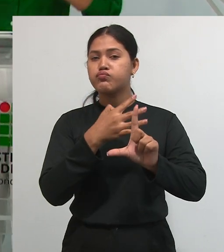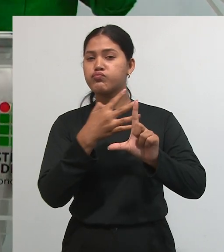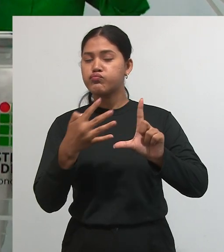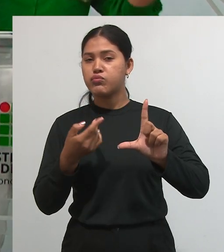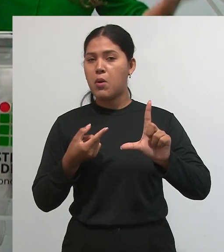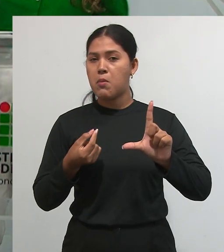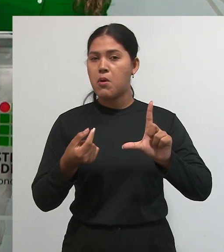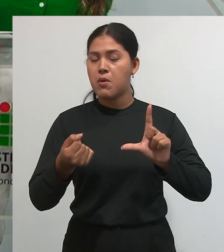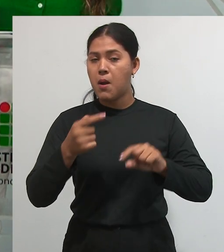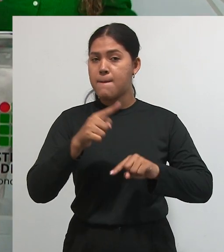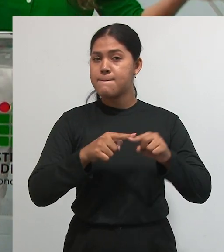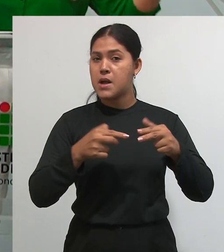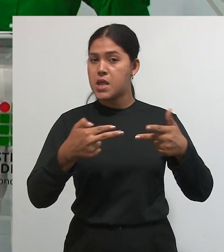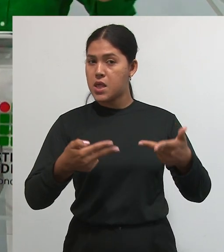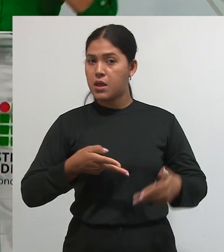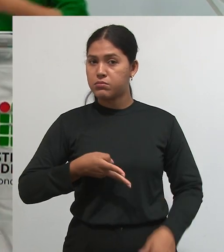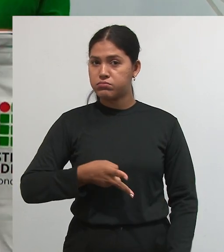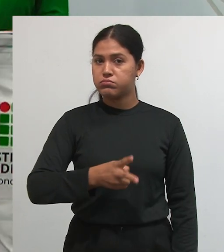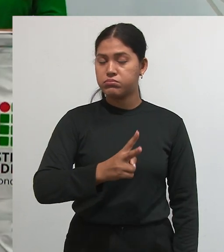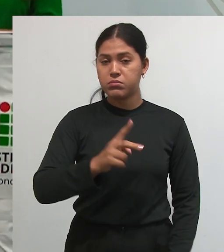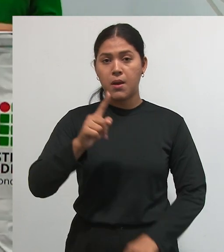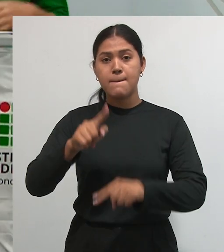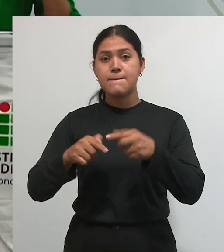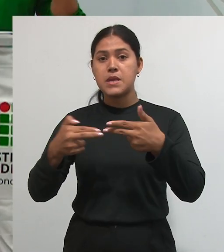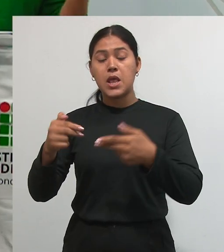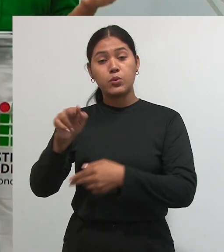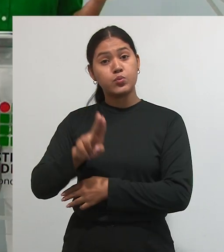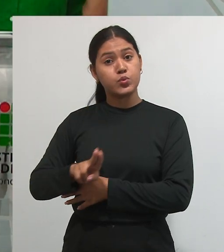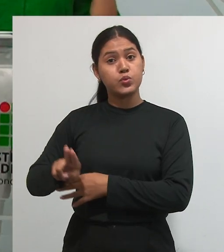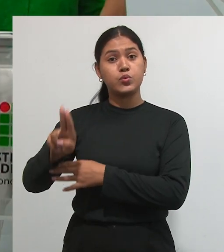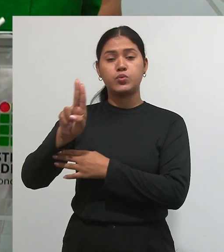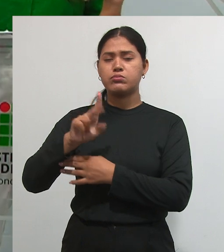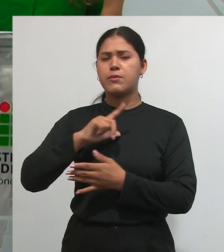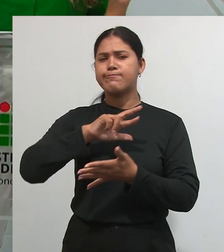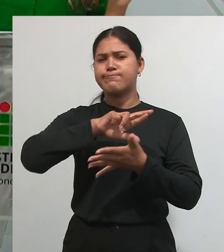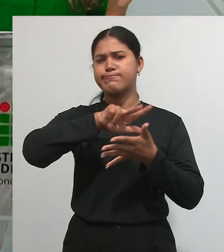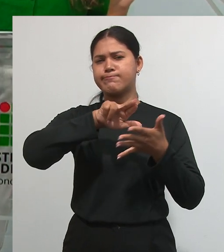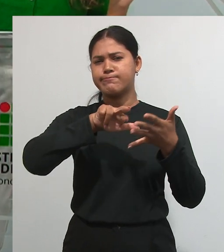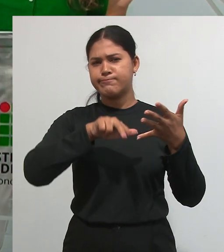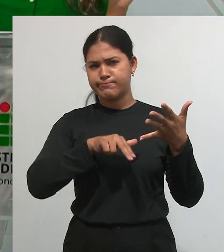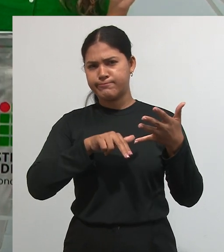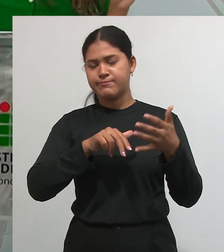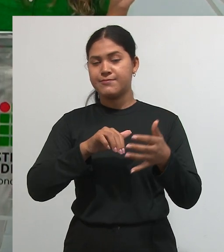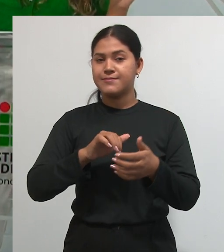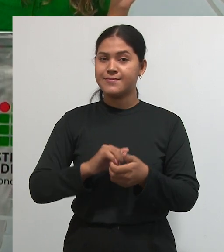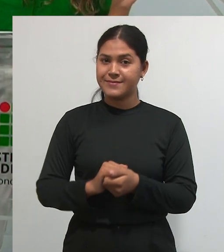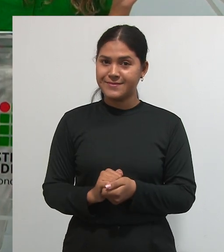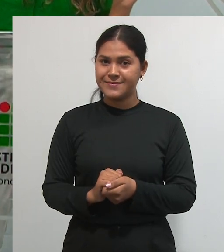diferença entre materiais permanentes, materiais de consumo, né? Entre outros. Vamos lá.